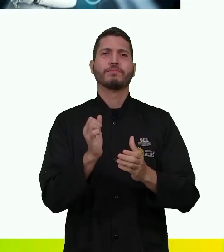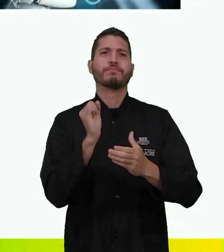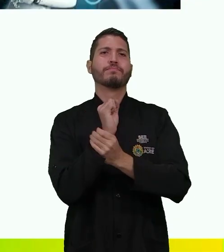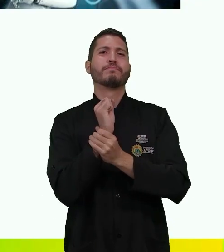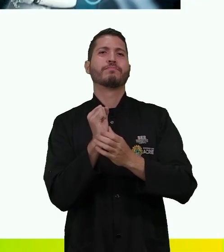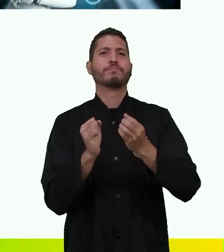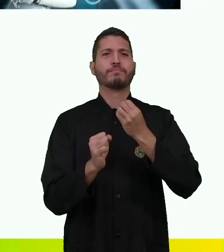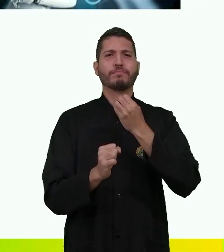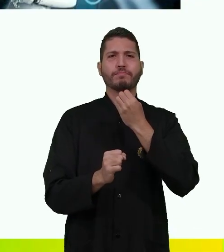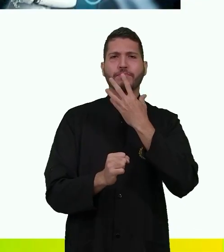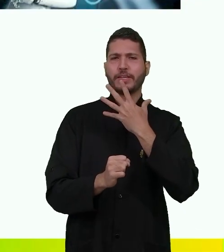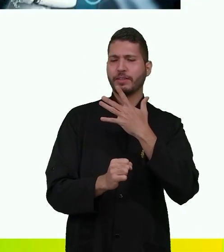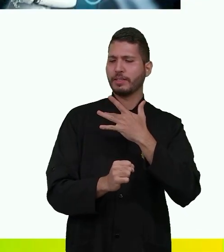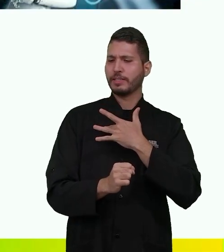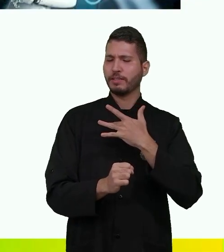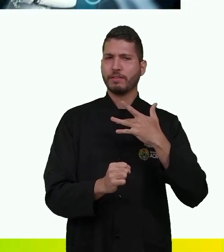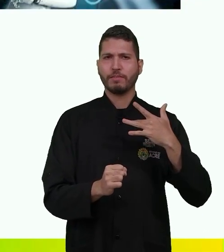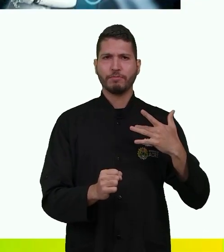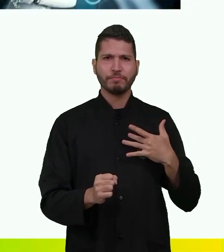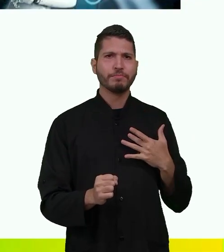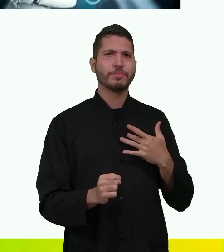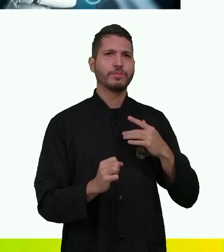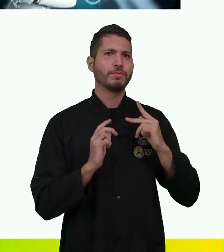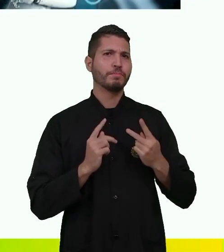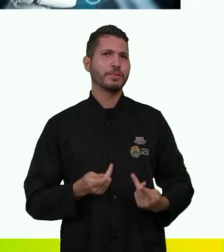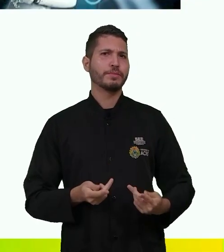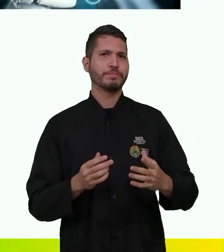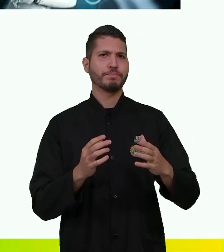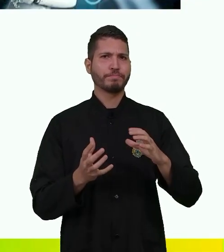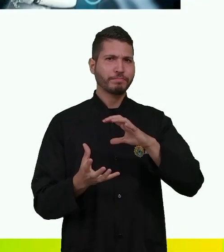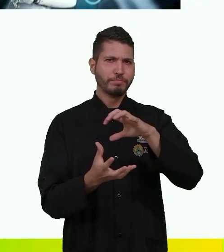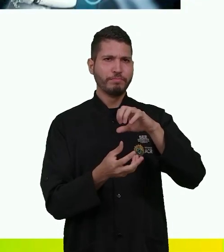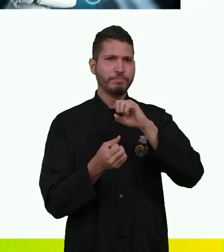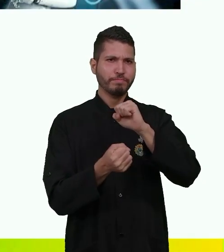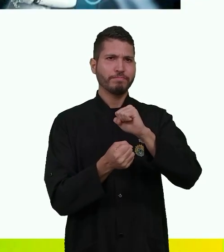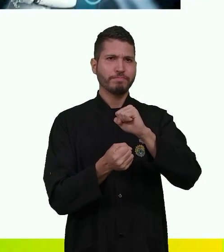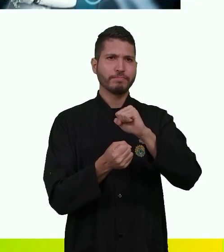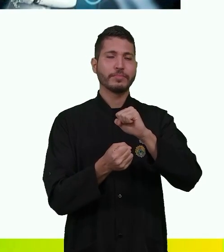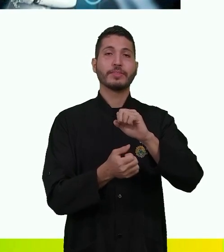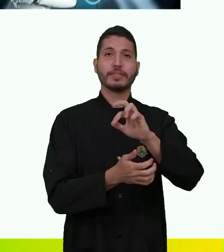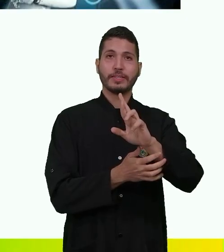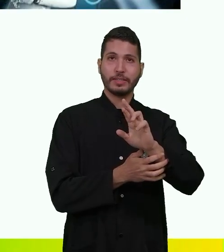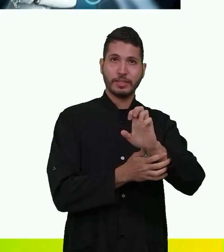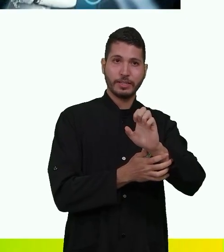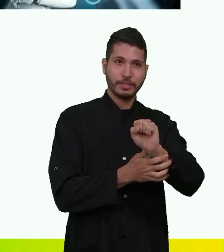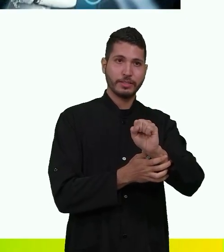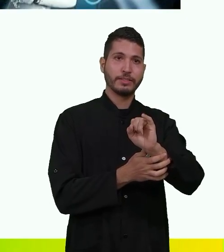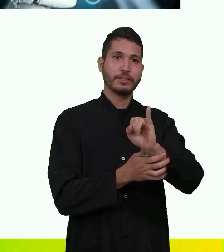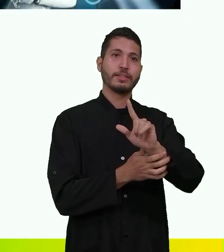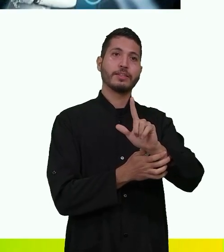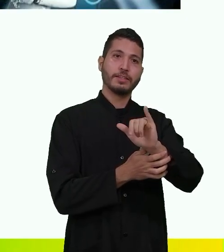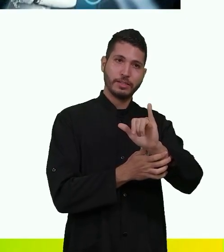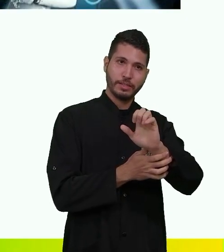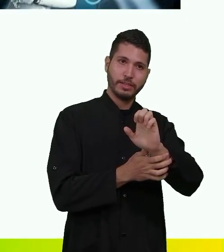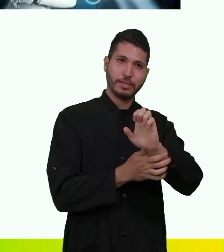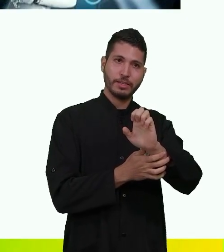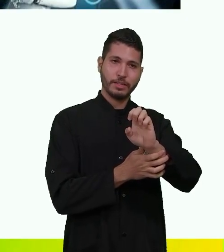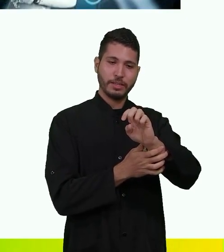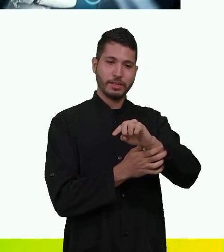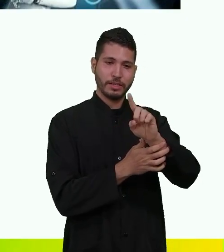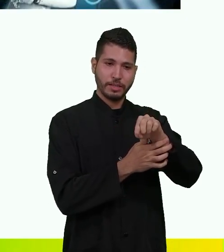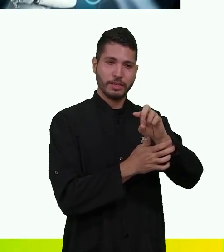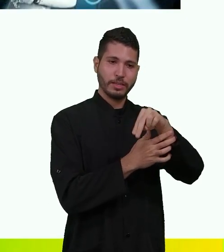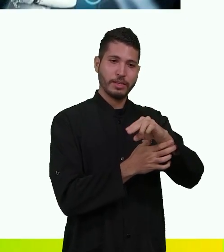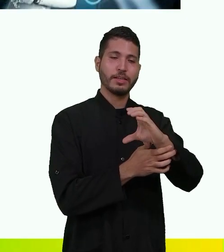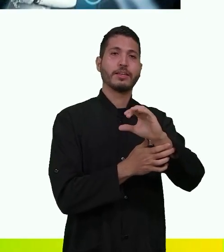a sustentabilidade e a resiliência. Prestem bem atenção nessa palavra, sustentabilidade. O mundo